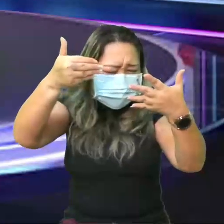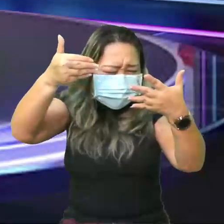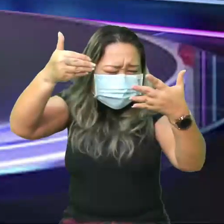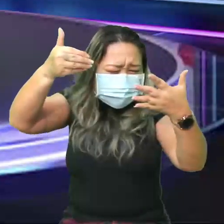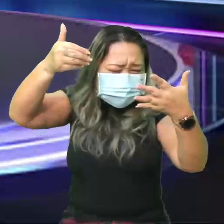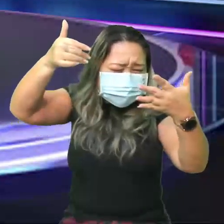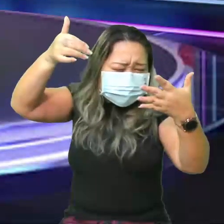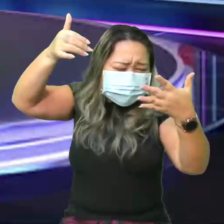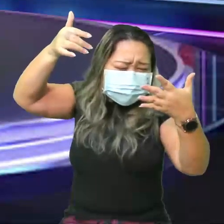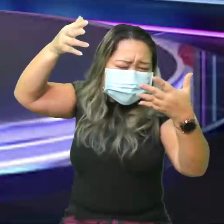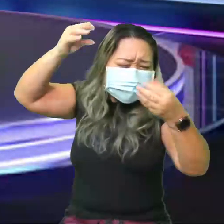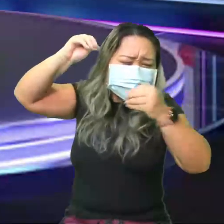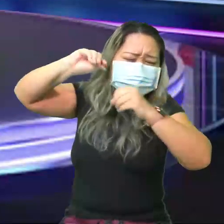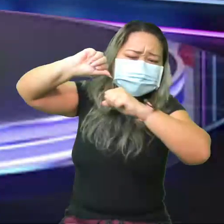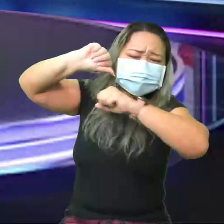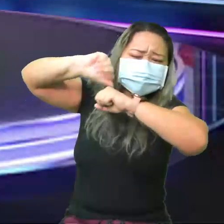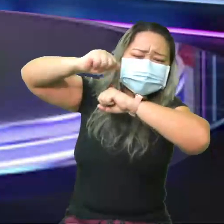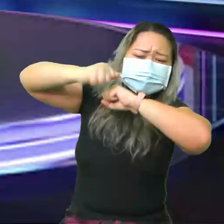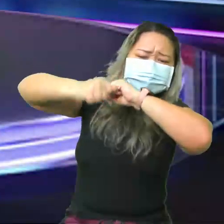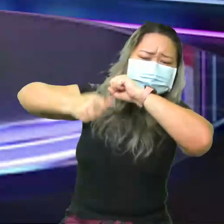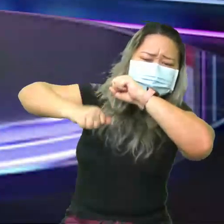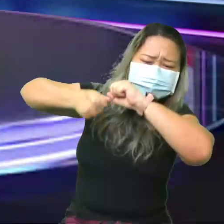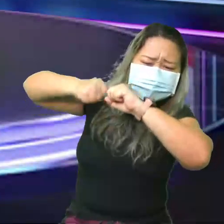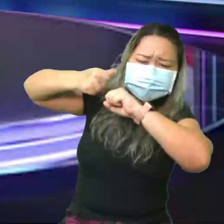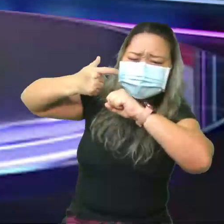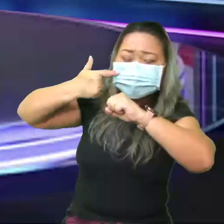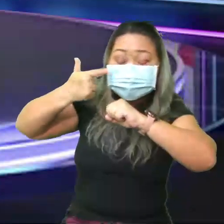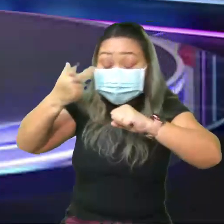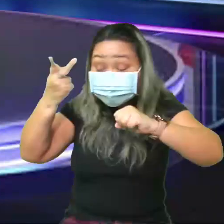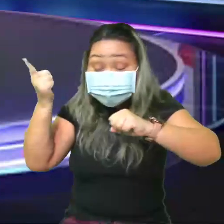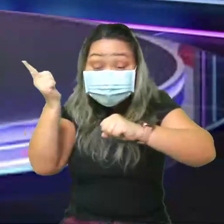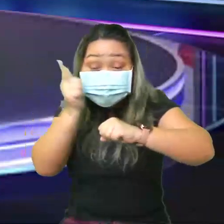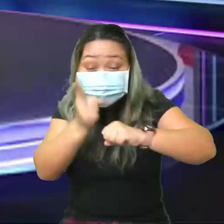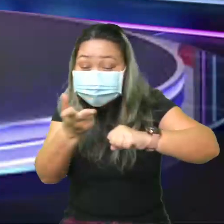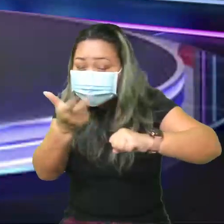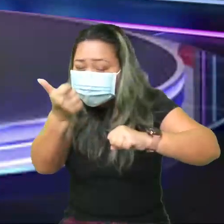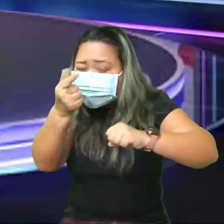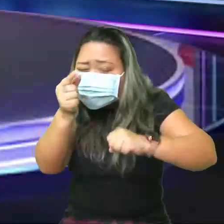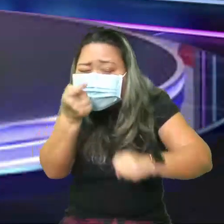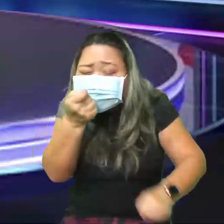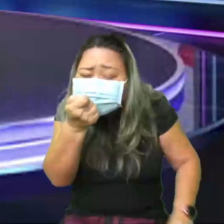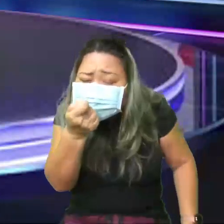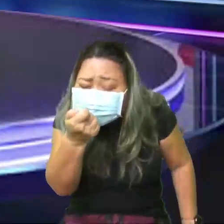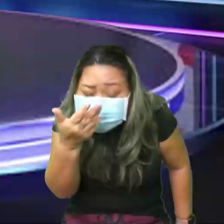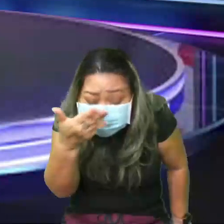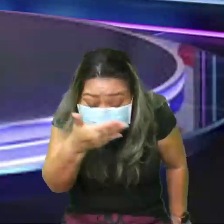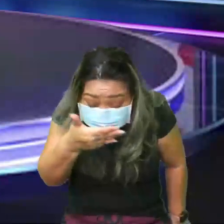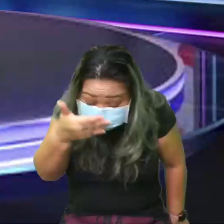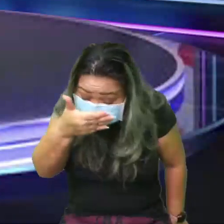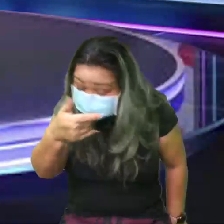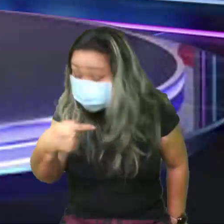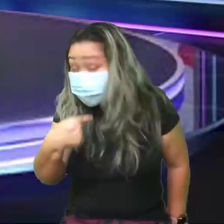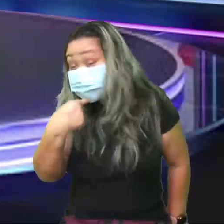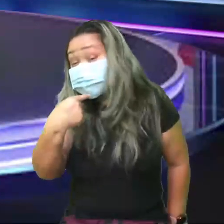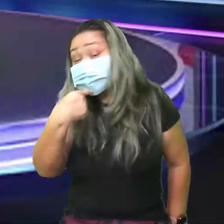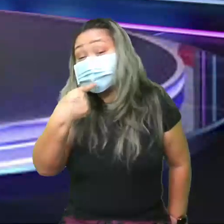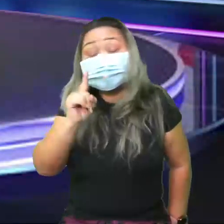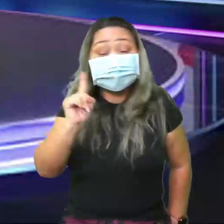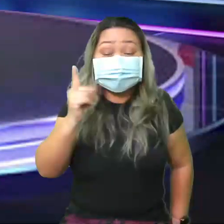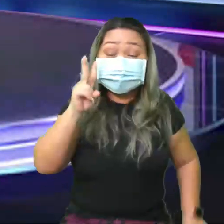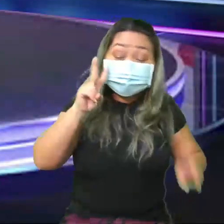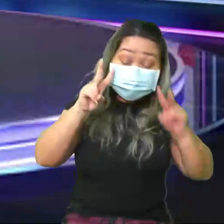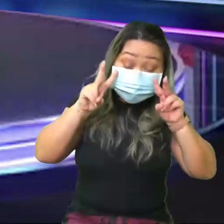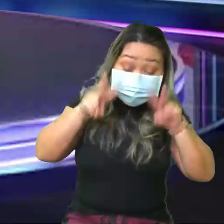desempenhar funções distintas para manter o funcionamento, né, do corpo. E esse corpo vai formar, então,